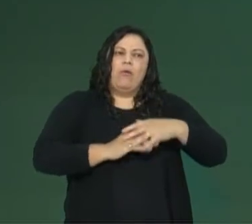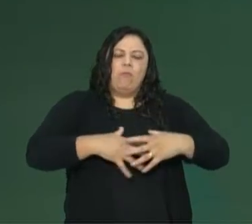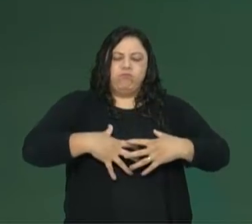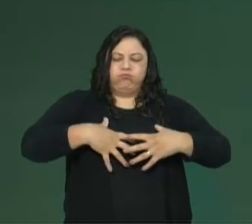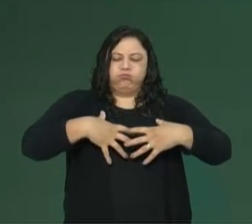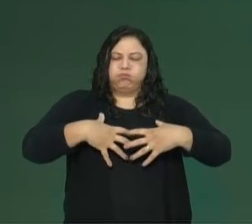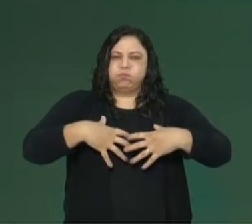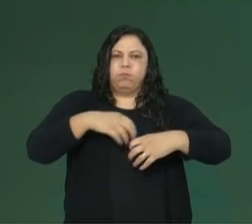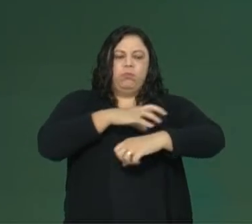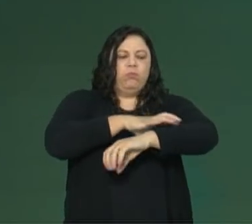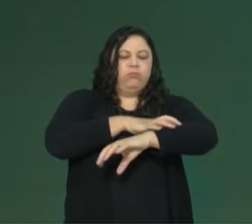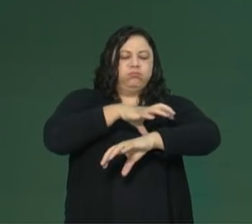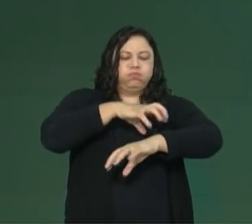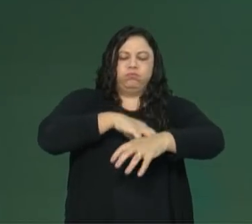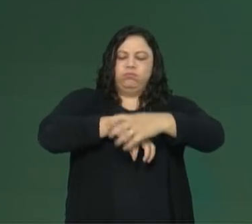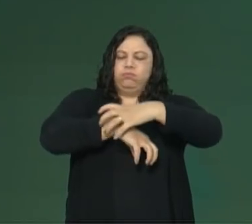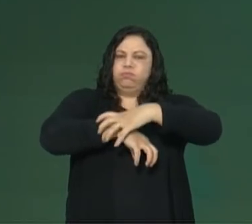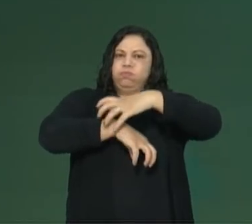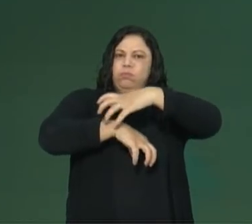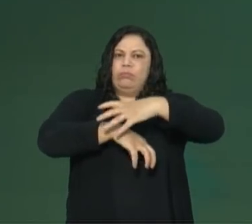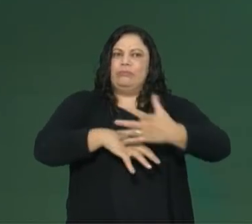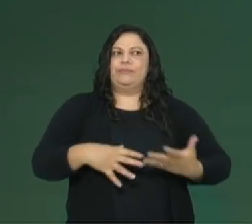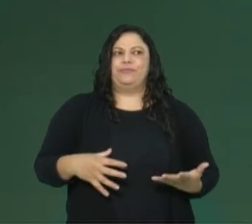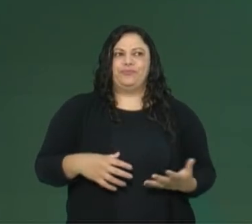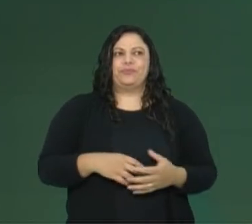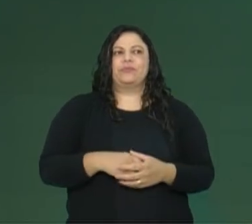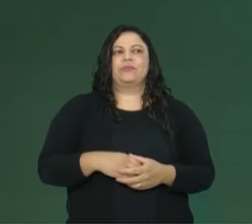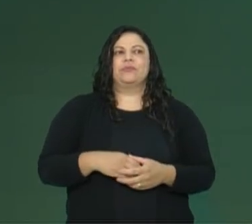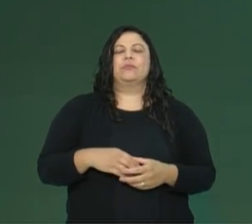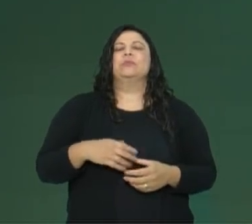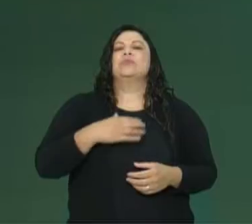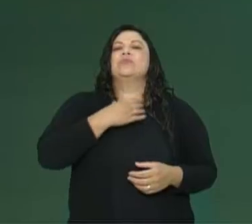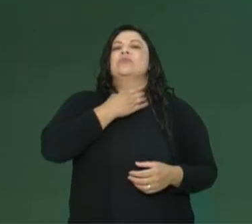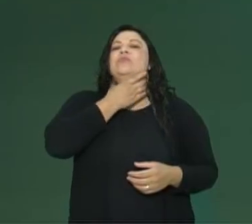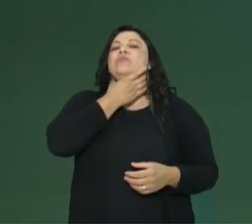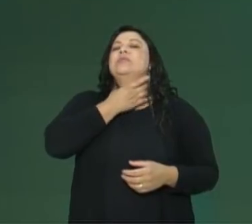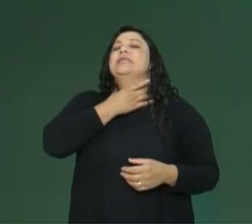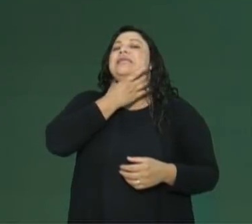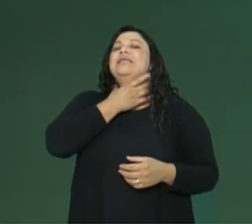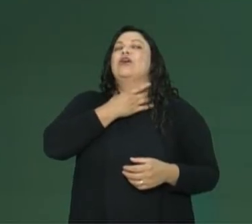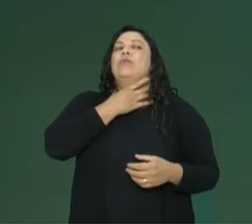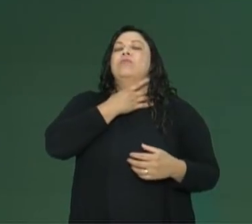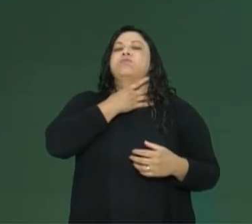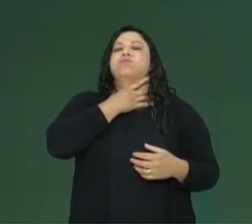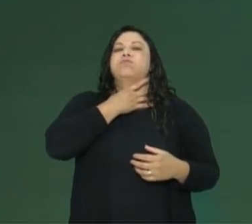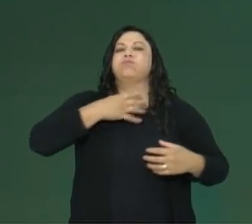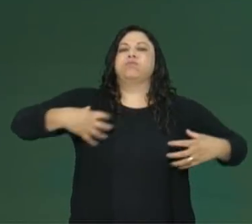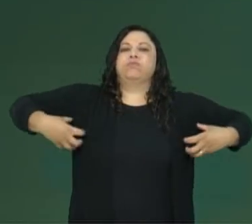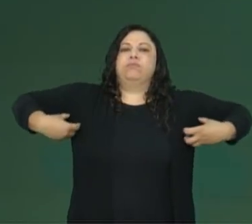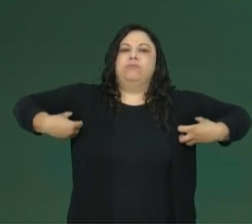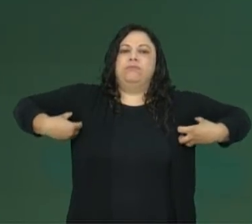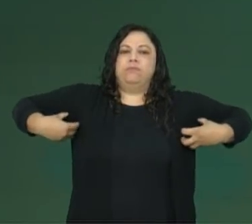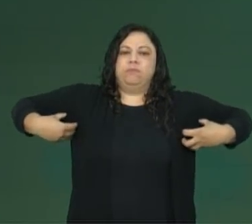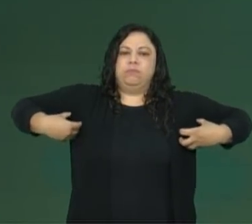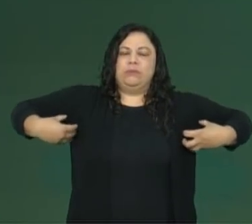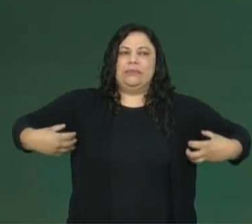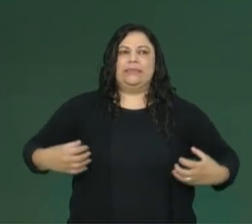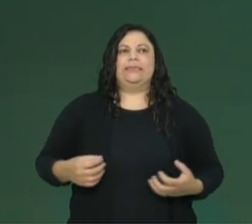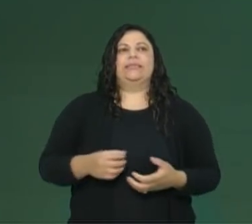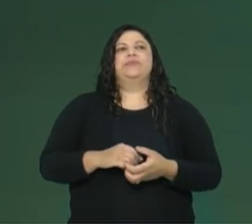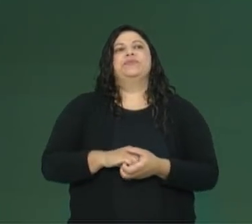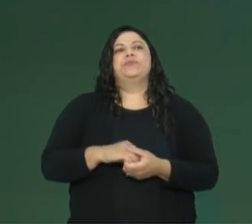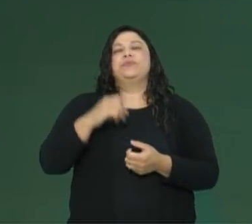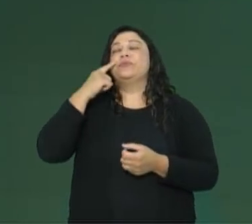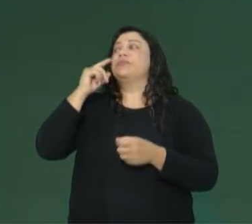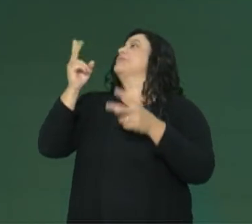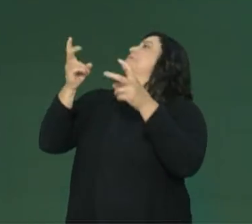inchar, porque ele tem preferência pelos linfonodos, que ficam na região do pescoço, das axilas e da virilha. E aí esse